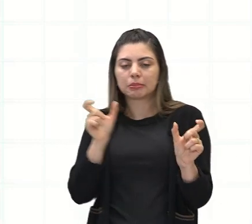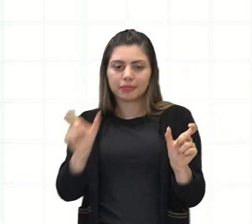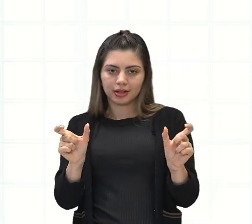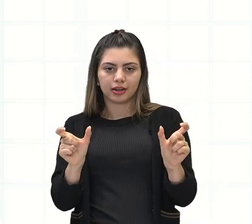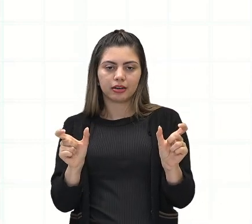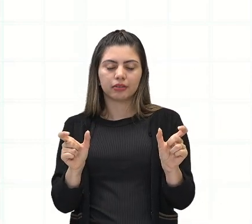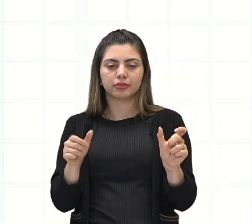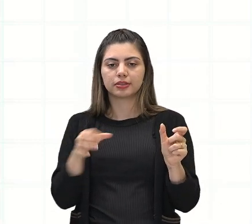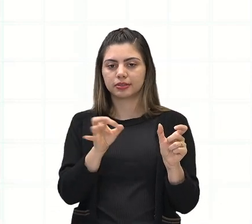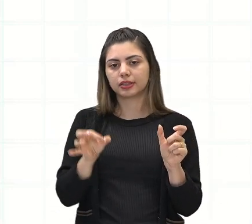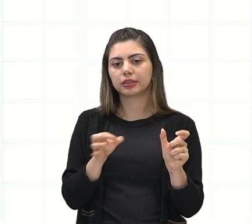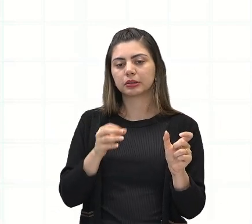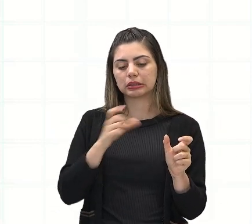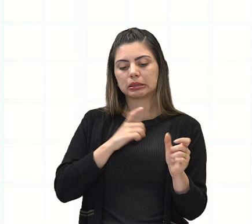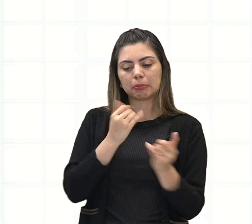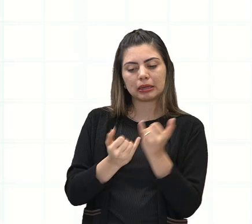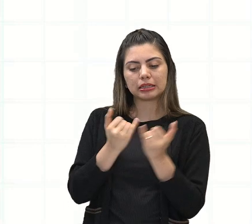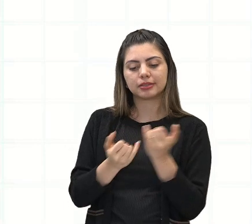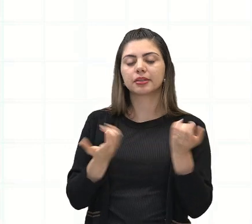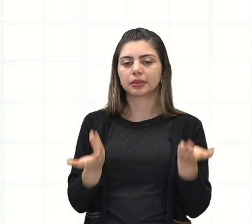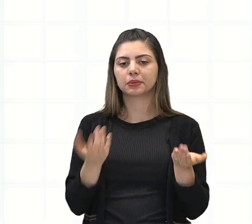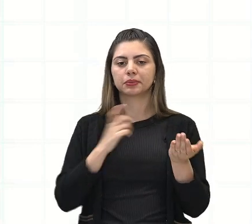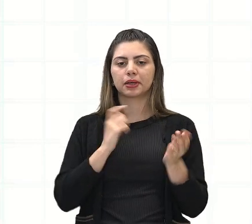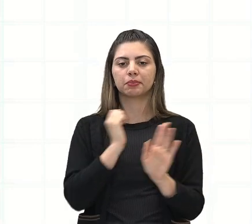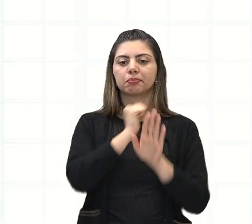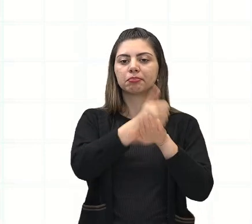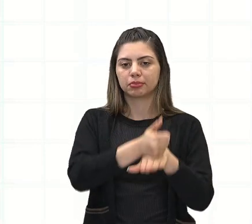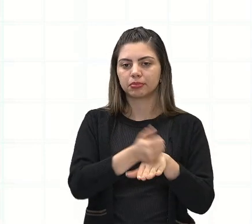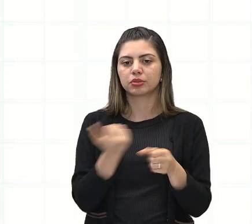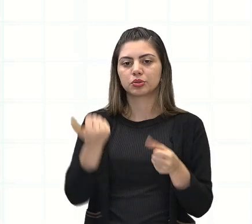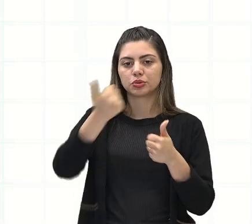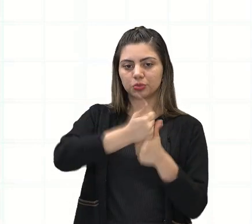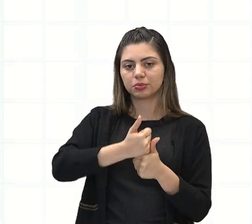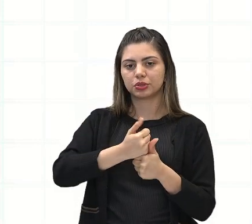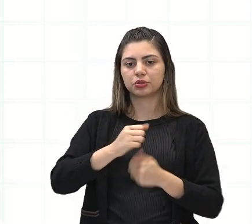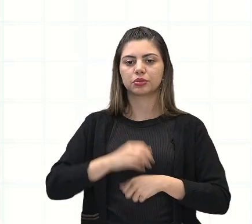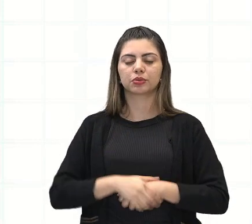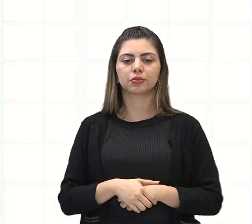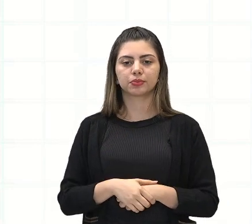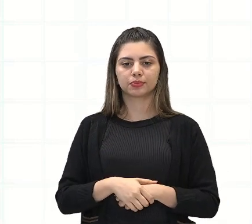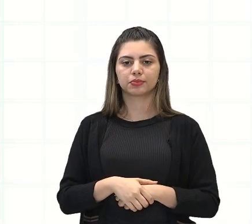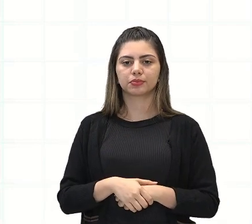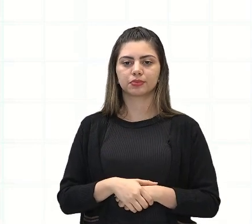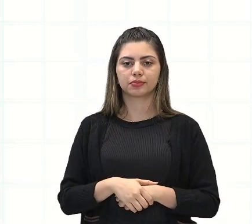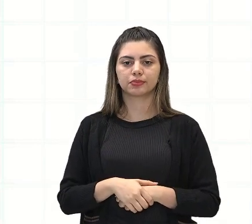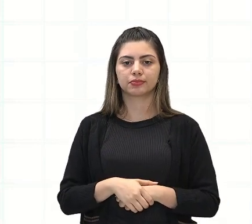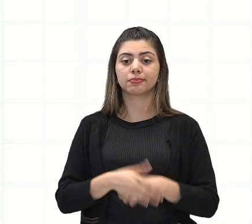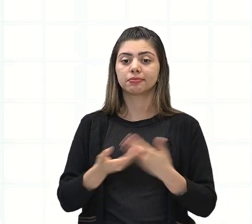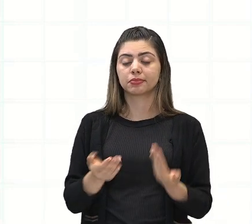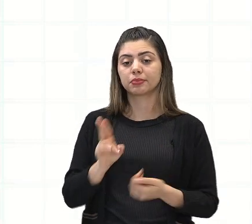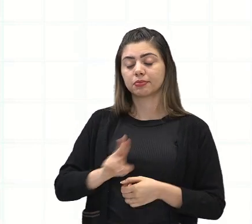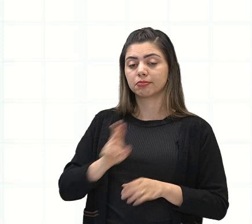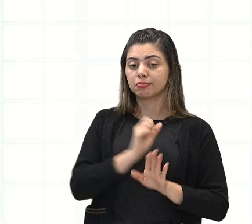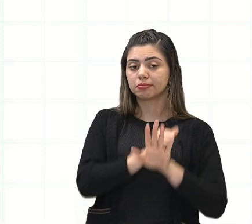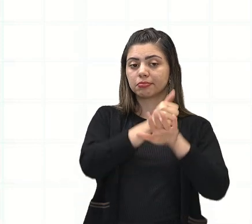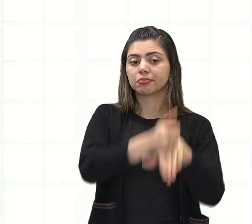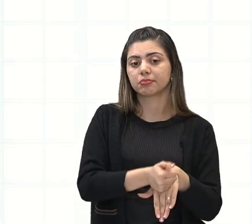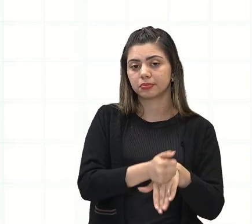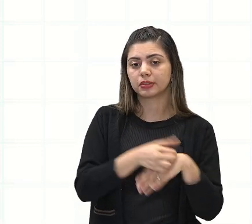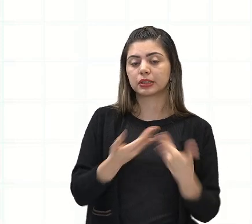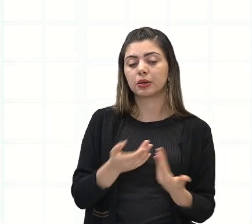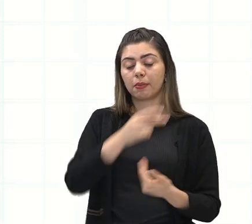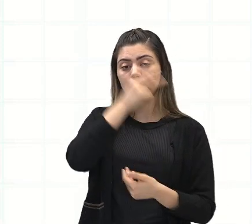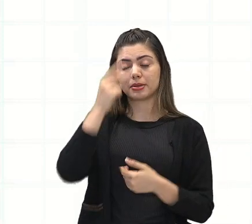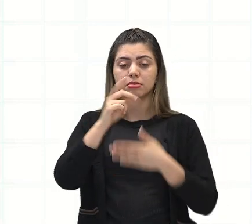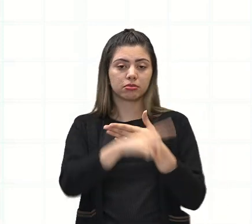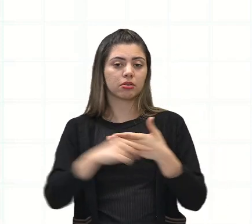de causa e efeito, parte e todo, conteúdo e recipiente, entre outros. Ao utilizar a metonímia, o autor emprega uma